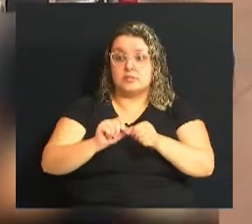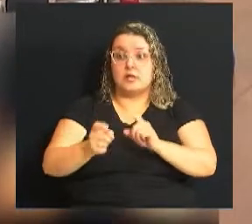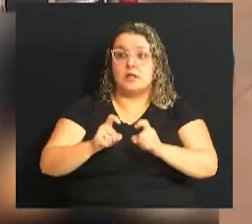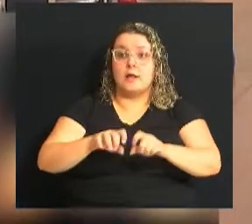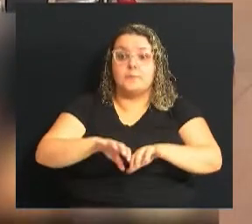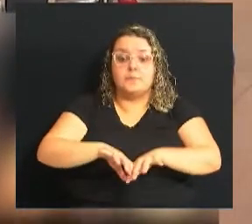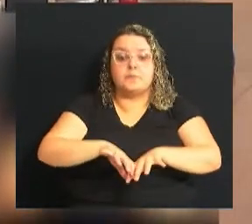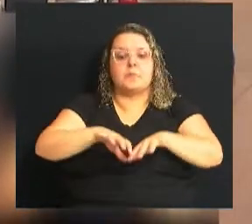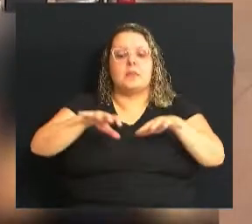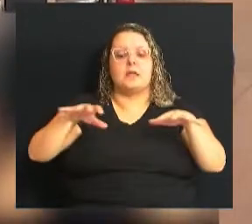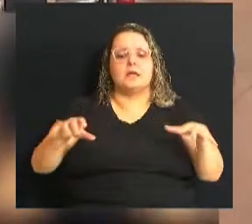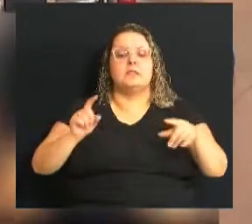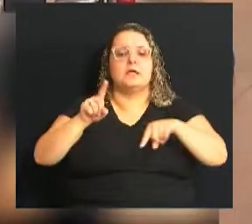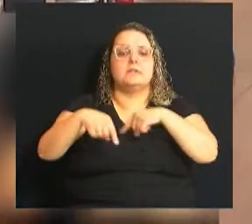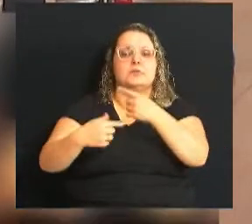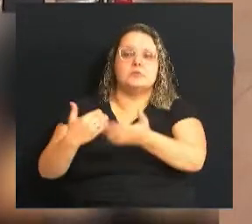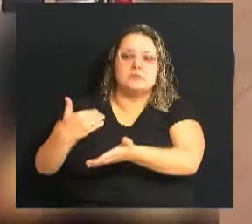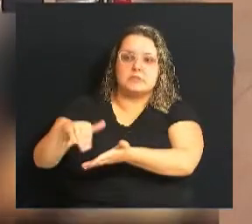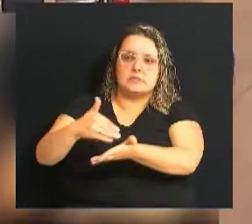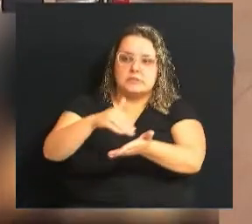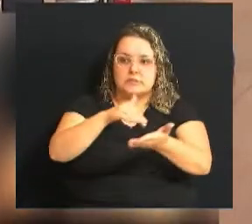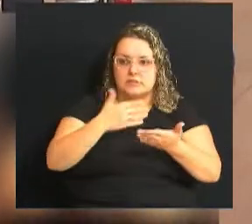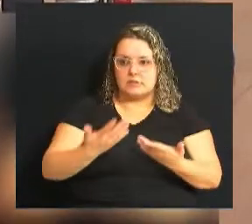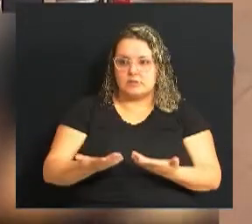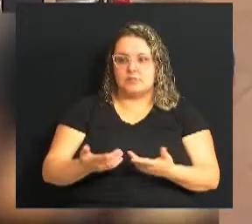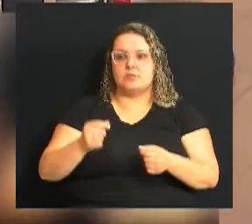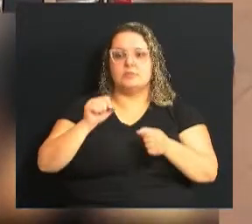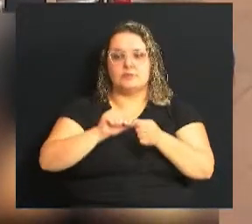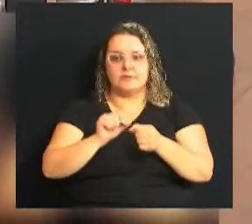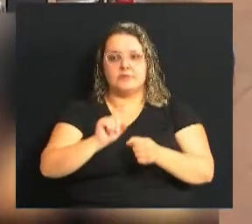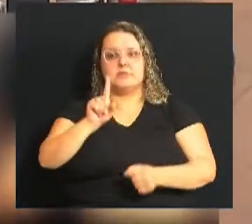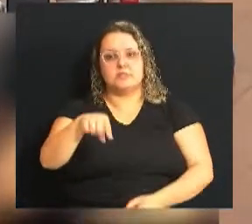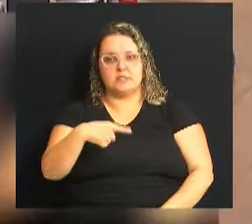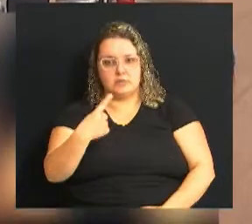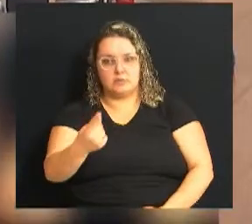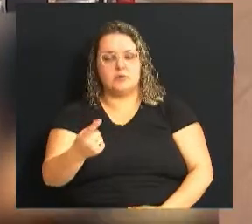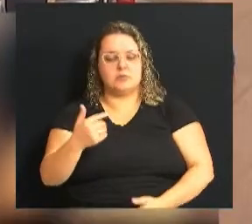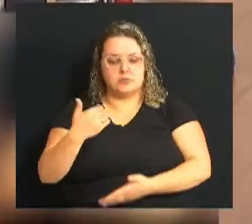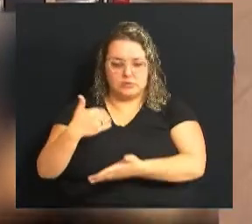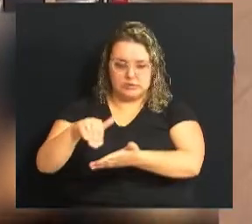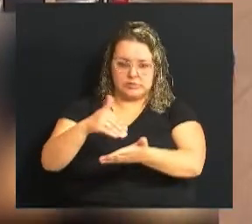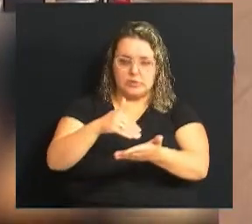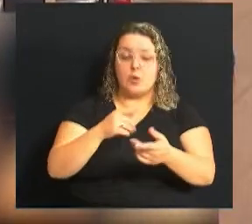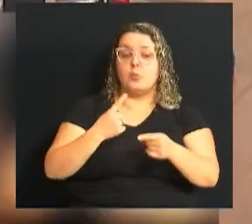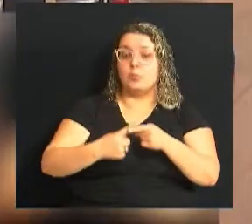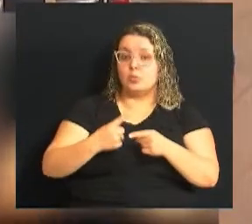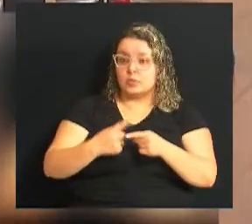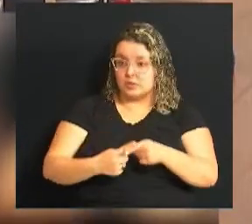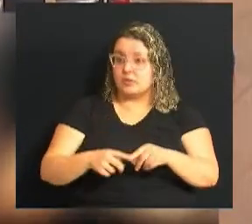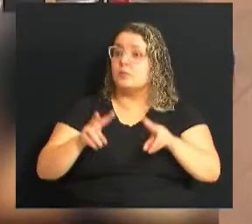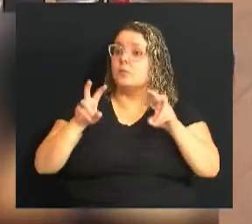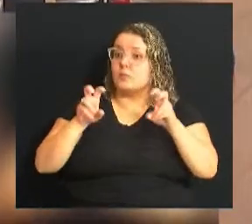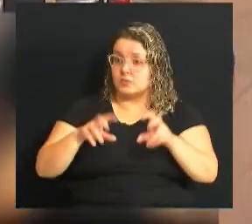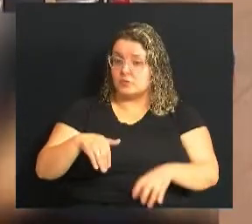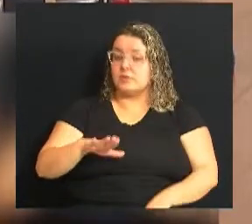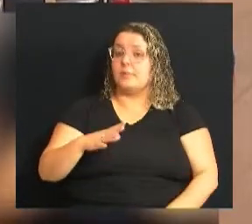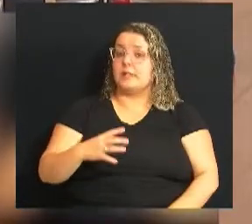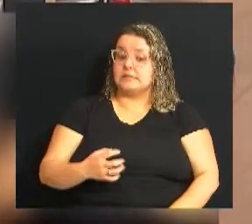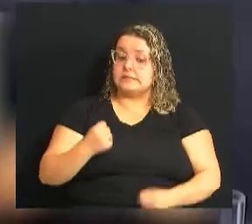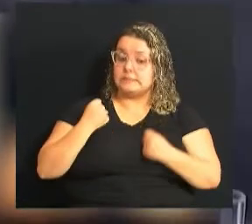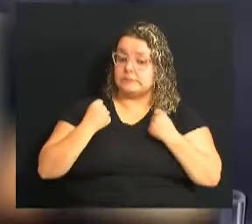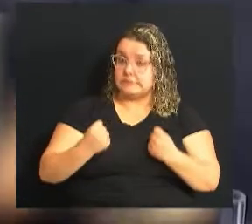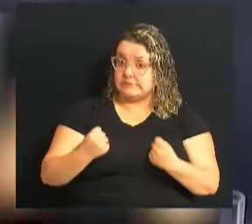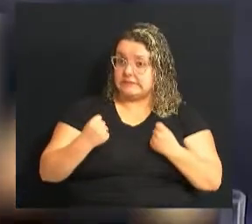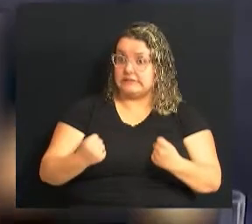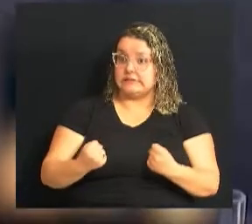separada das outras secretarias. Nós vamos fazer depois com as outras secretarias, porque o assunto é mais complexo. Vocês viram que a